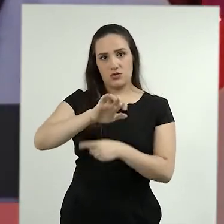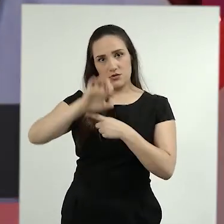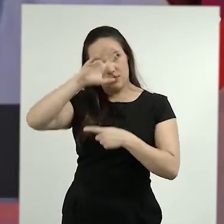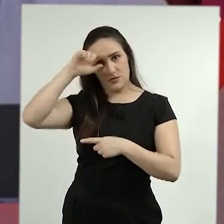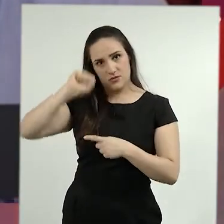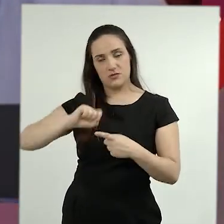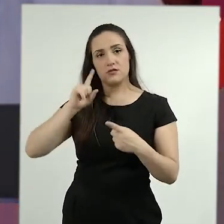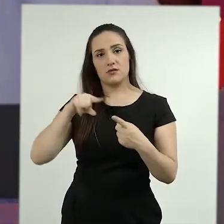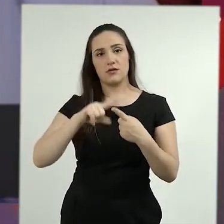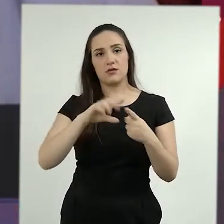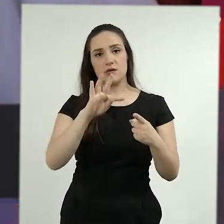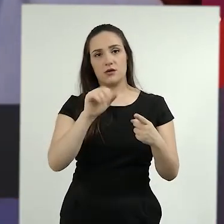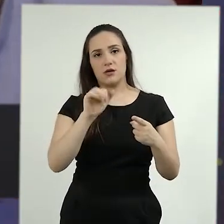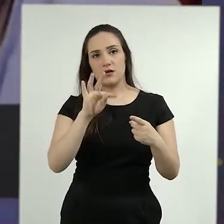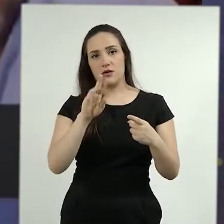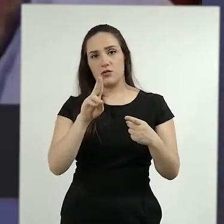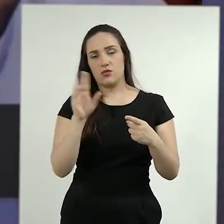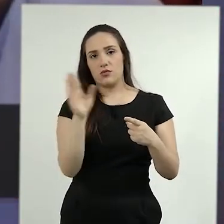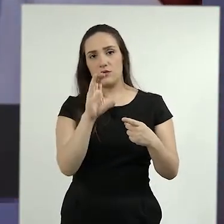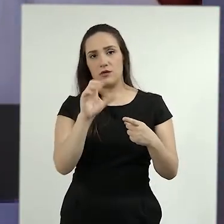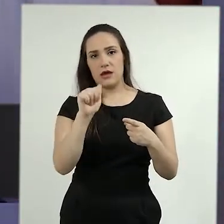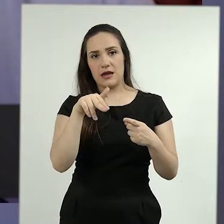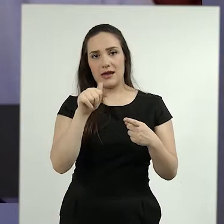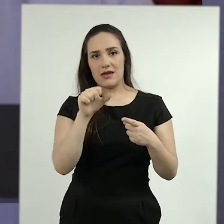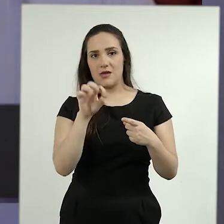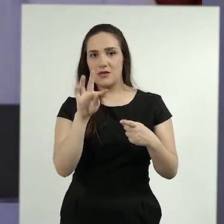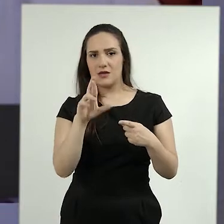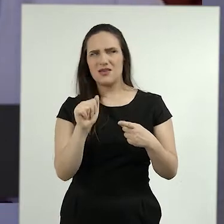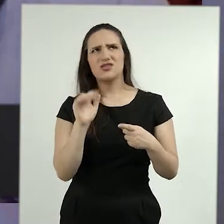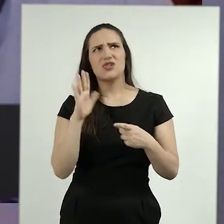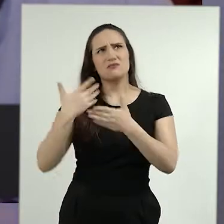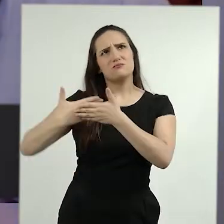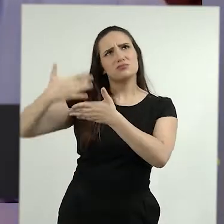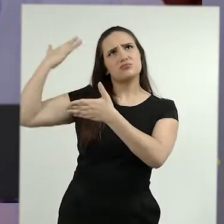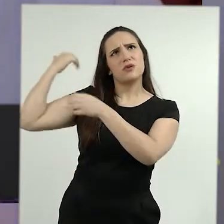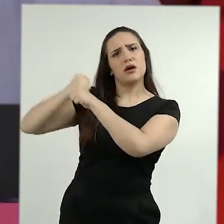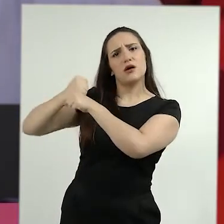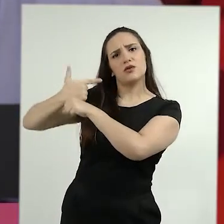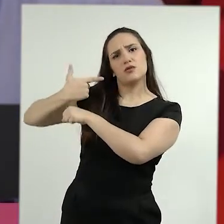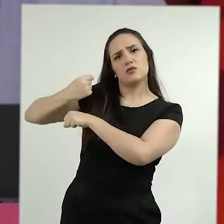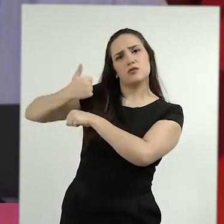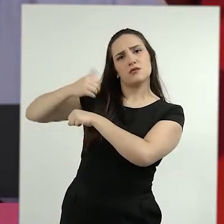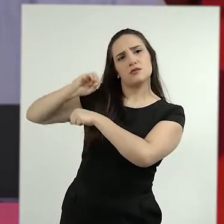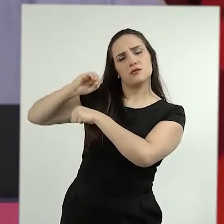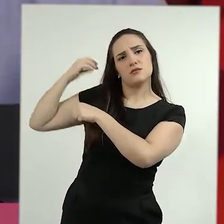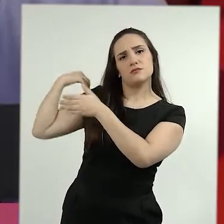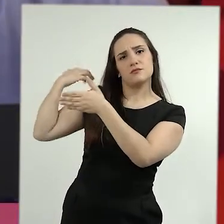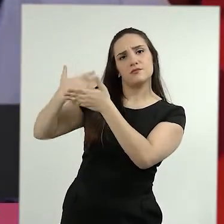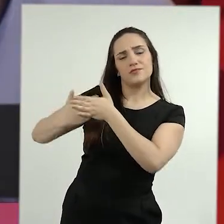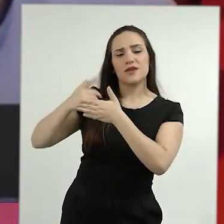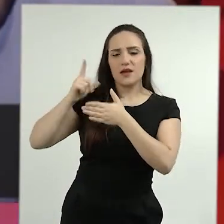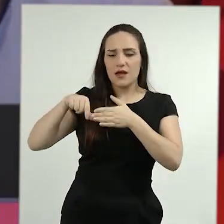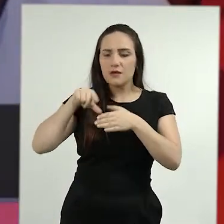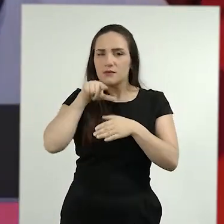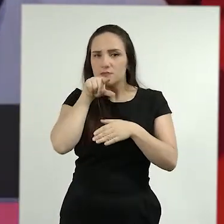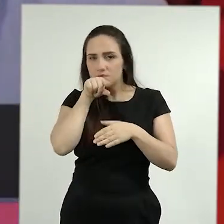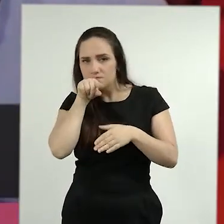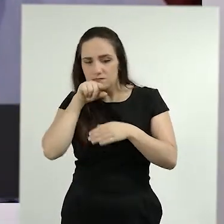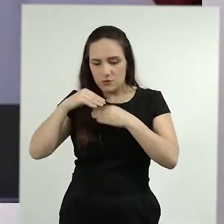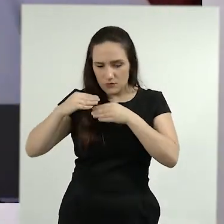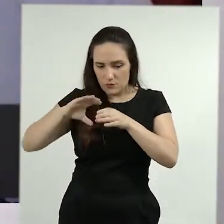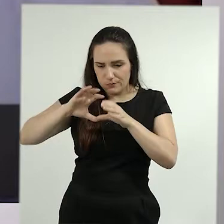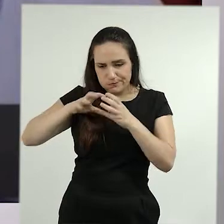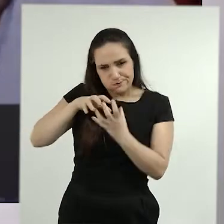aqui no Mato Grosso do Sul, que é o projeto Tatu Canastra, que a gente executa desde 2010, focado nessa espécie de tatu da